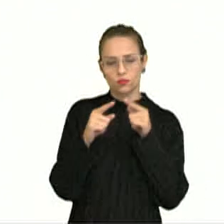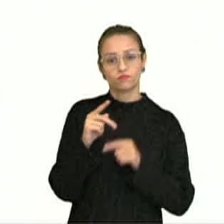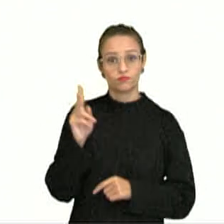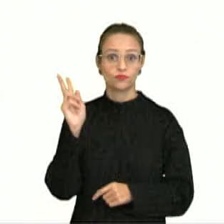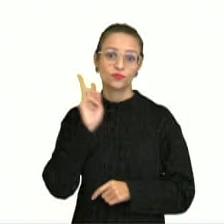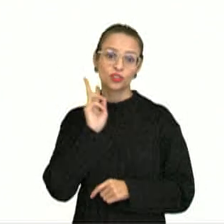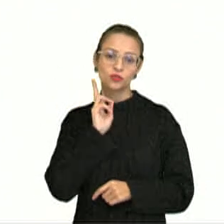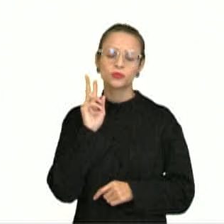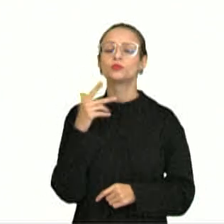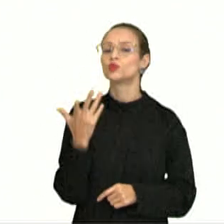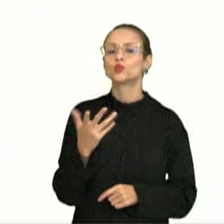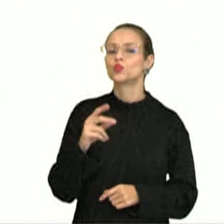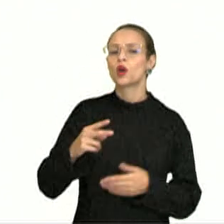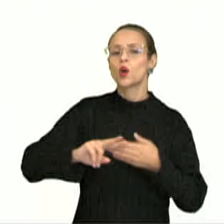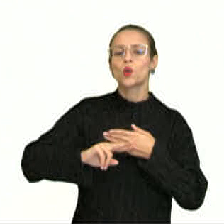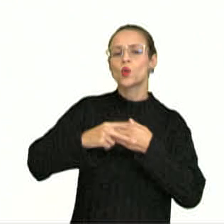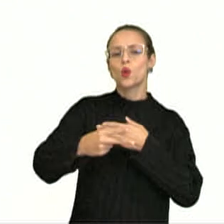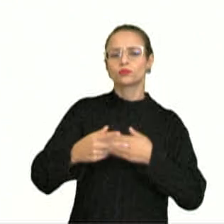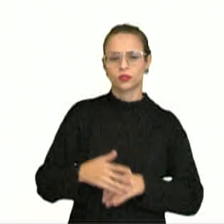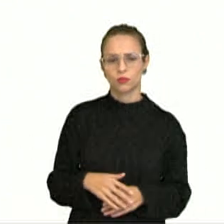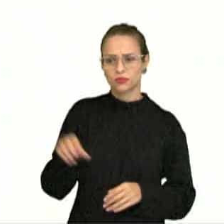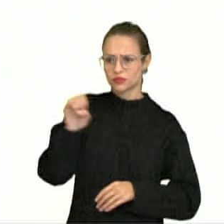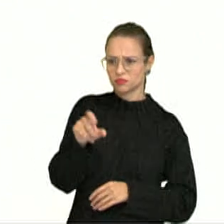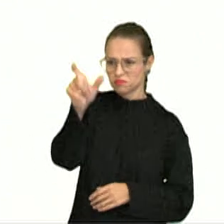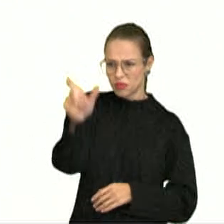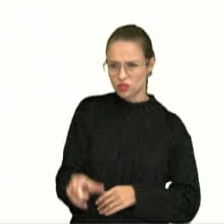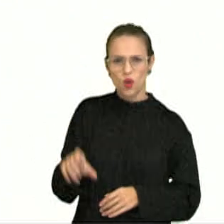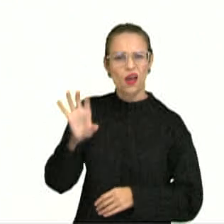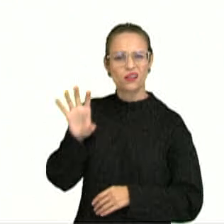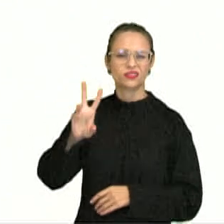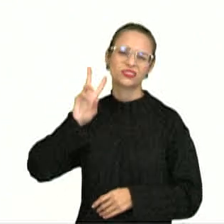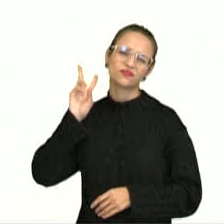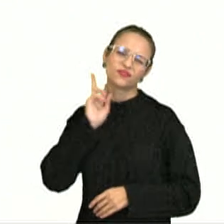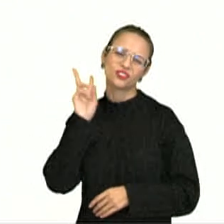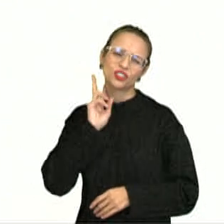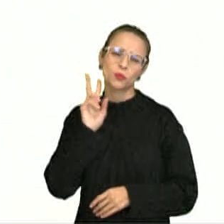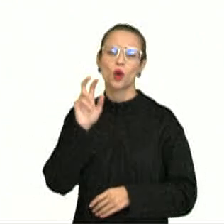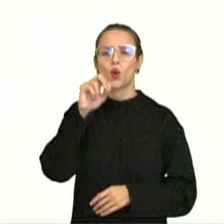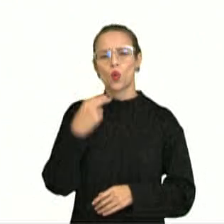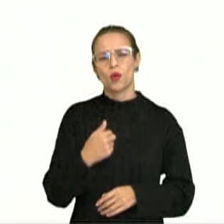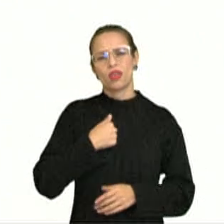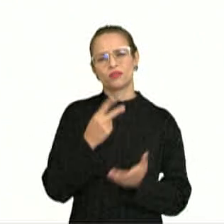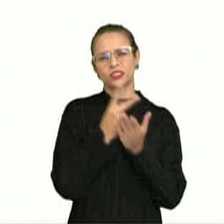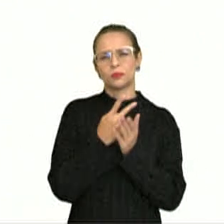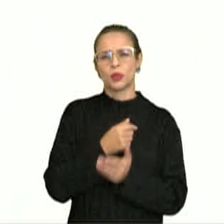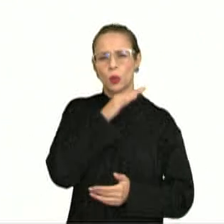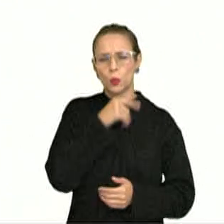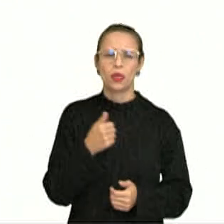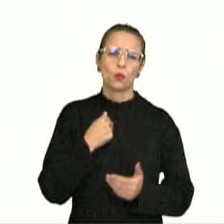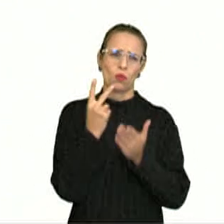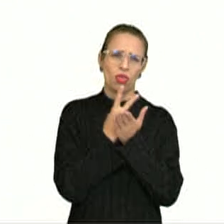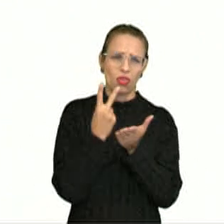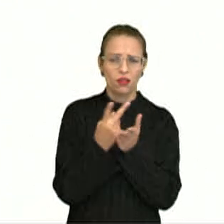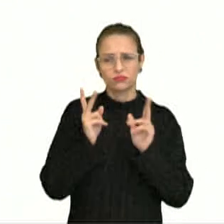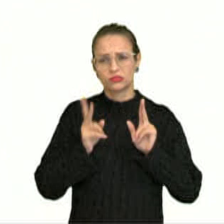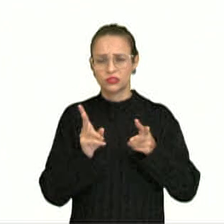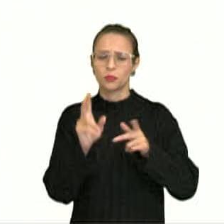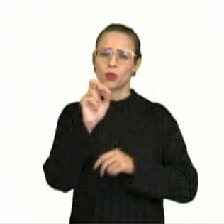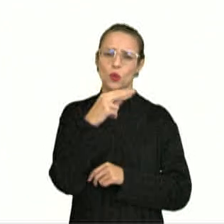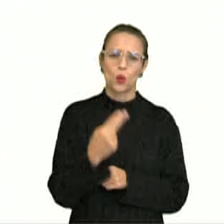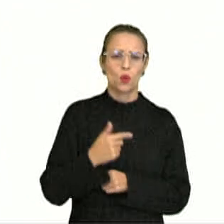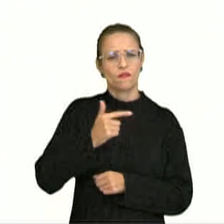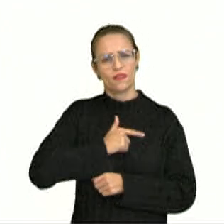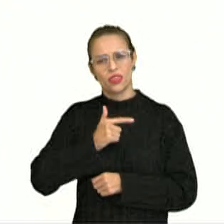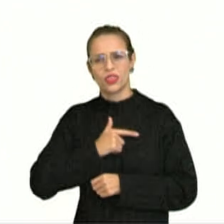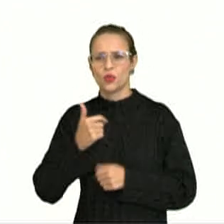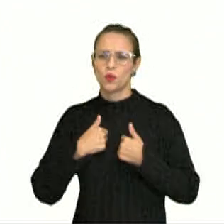vitimismo, quais são as consequências de você ser um vitimista? Ou um autocrítico, que você é sempre ruim, que você está sempre errado, ou que você é sempre